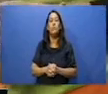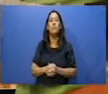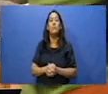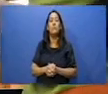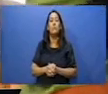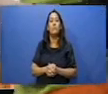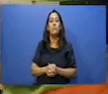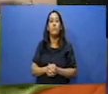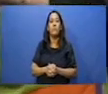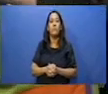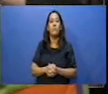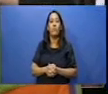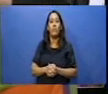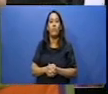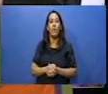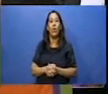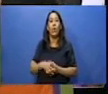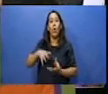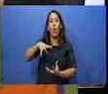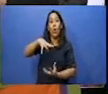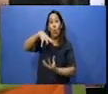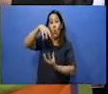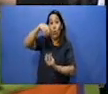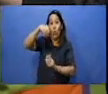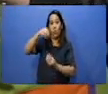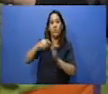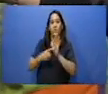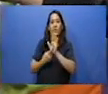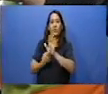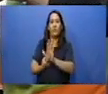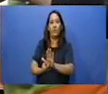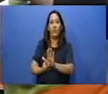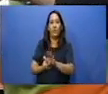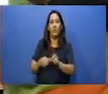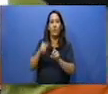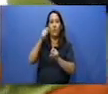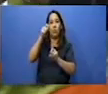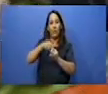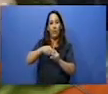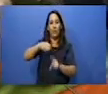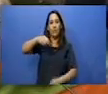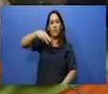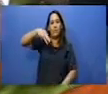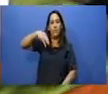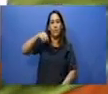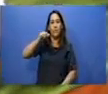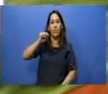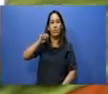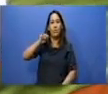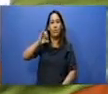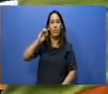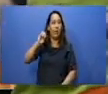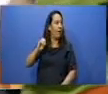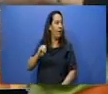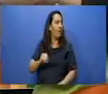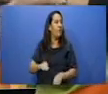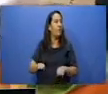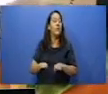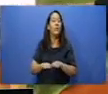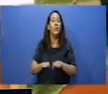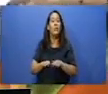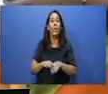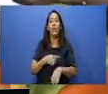gigante, tá? O ovo será exibido até maio. O nosso Jeromão fica para sempre,